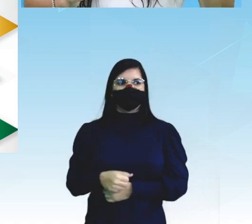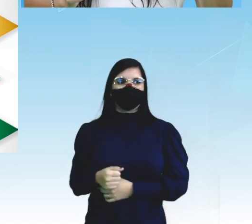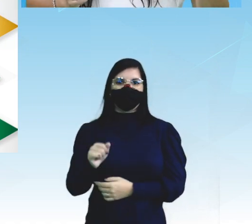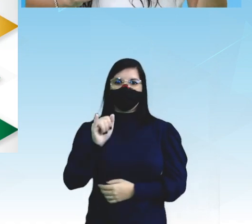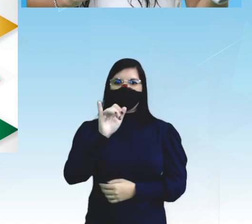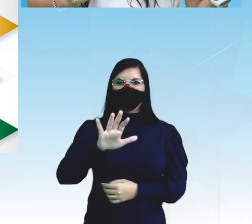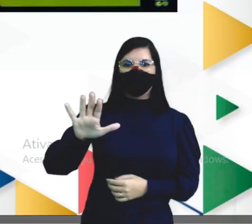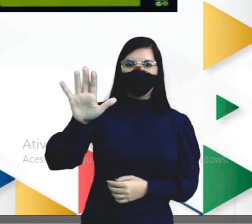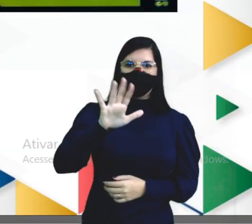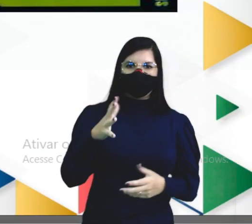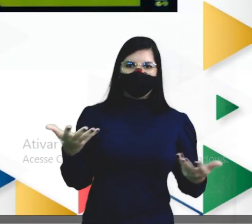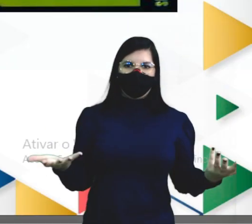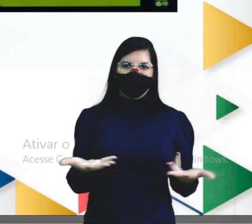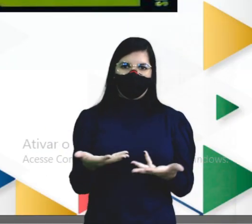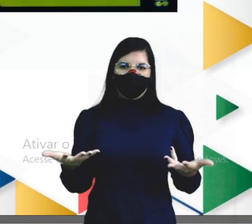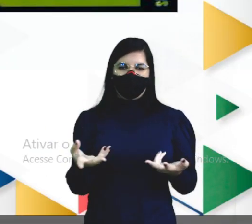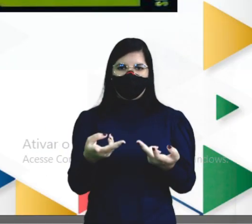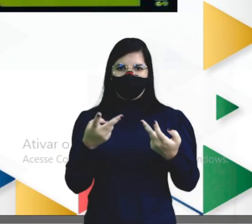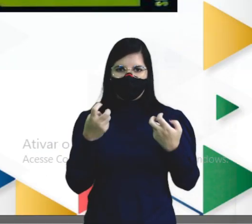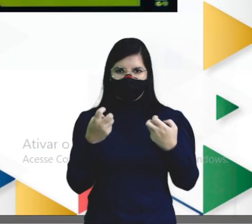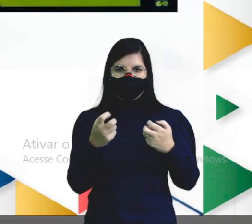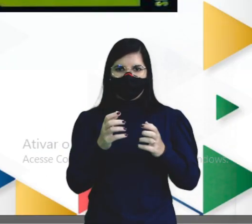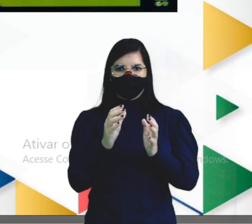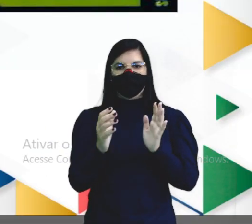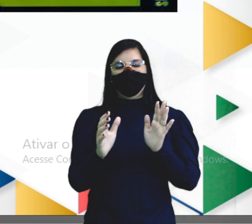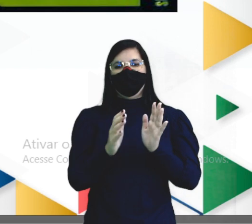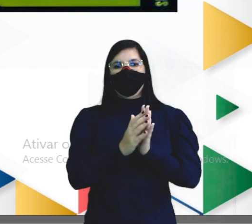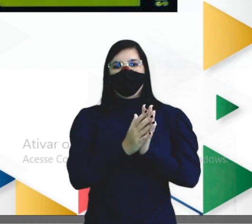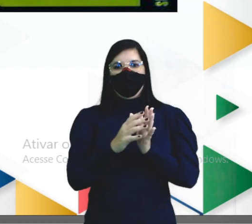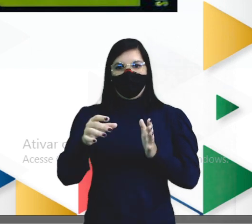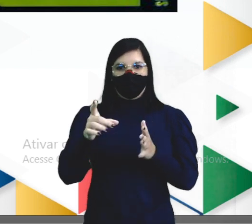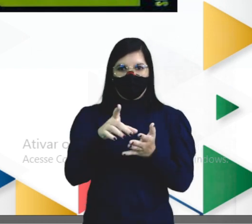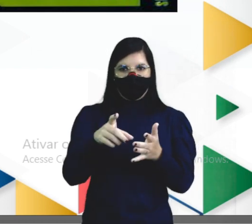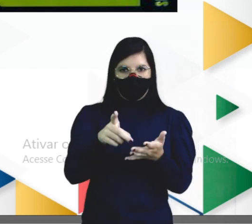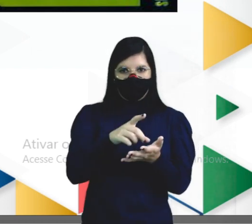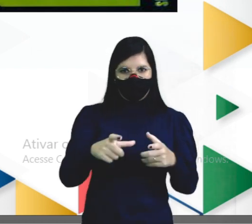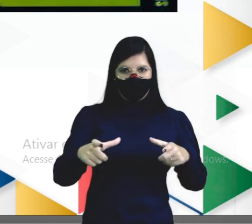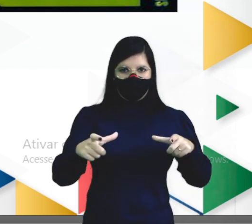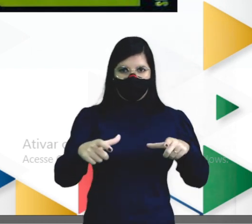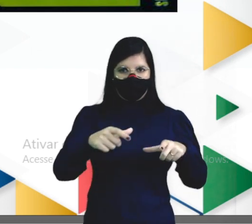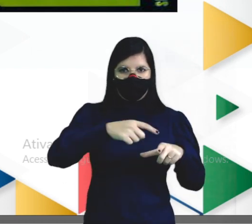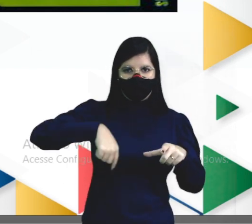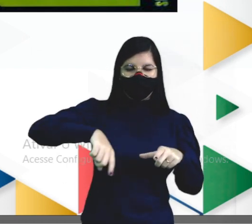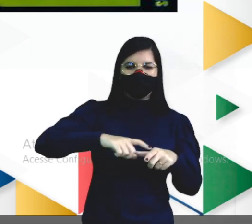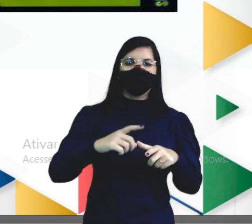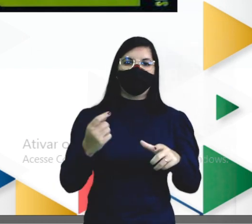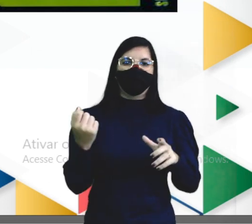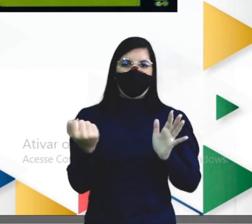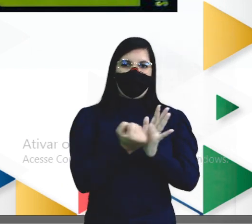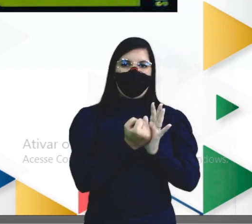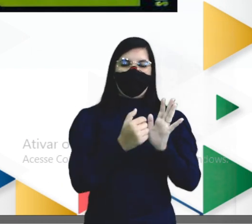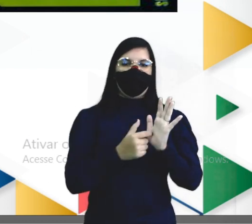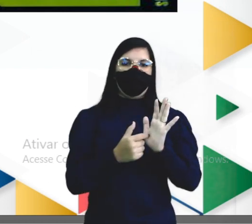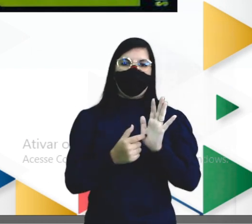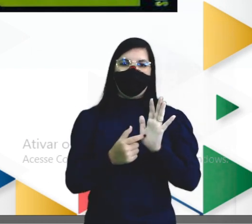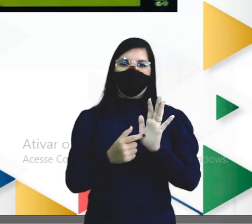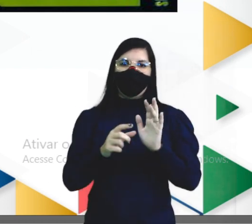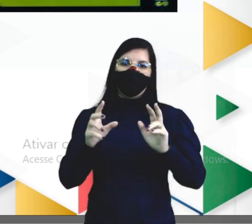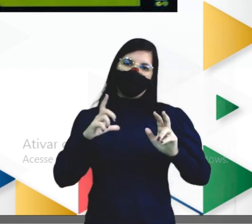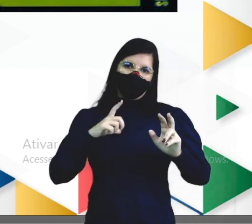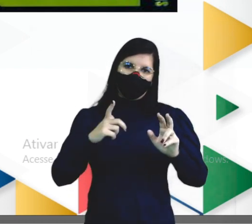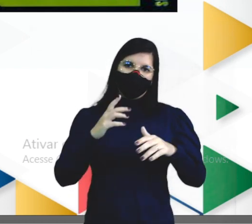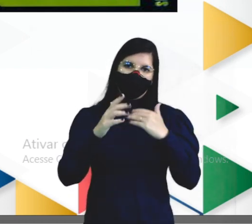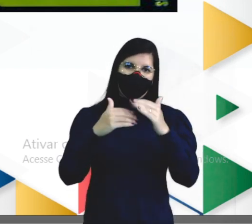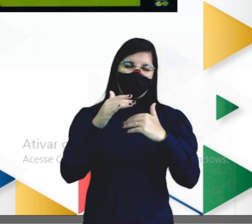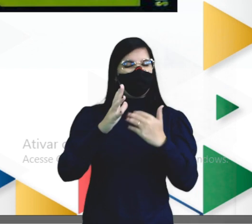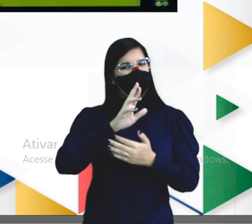aí já a capa do disco que foi bem marcante, desse período da Tropicália, que é a Tropicália, que